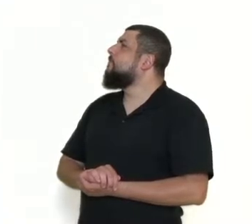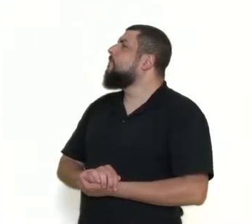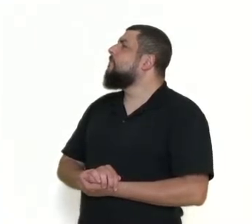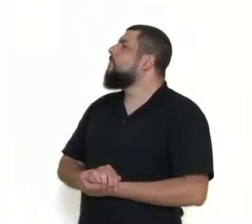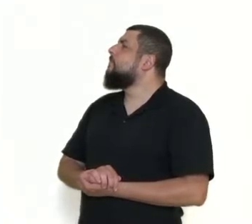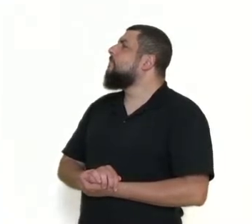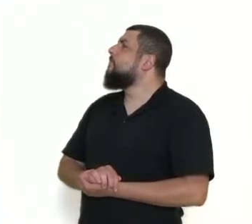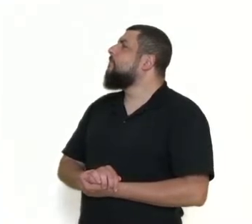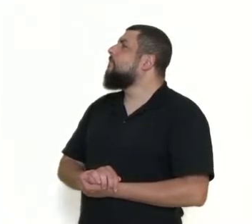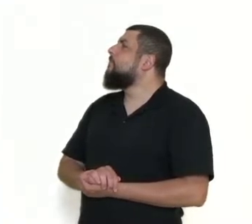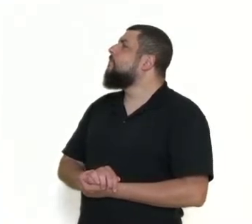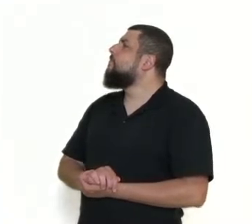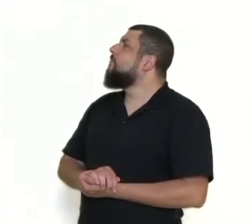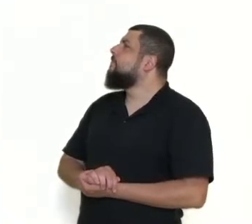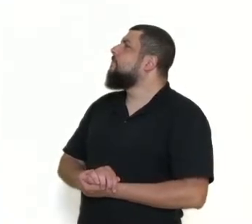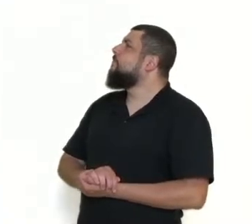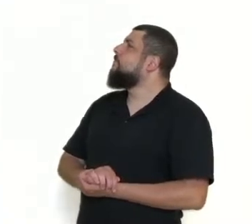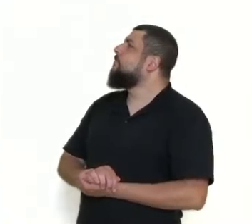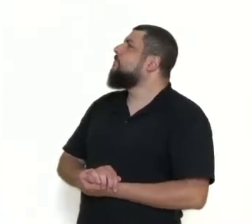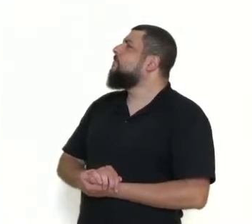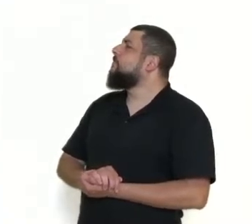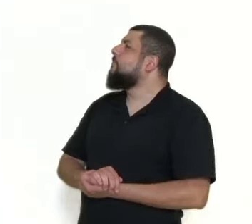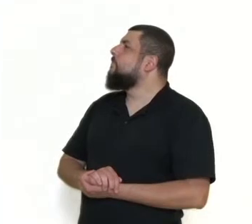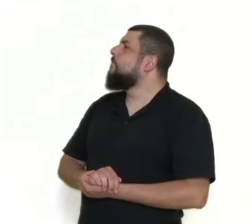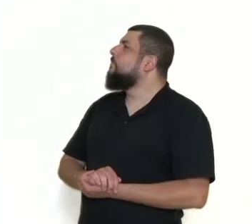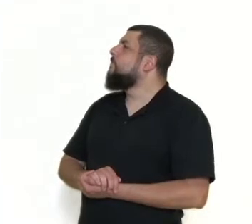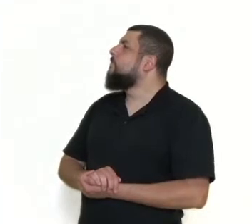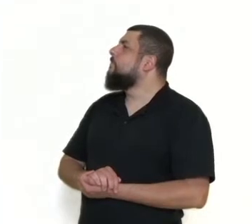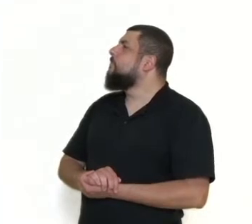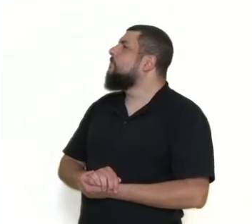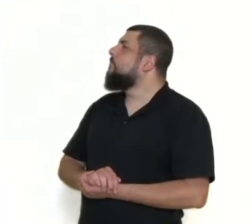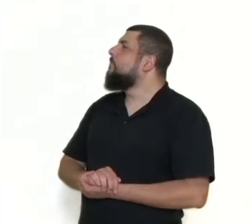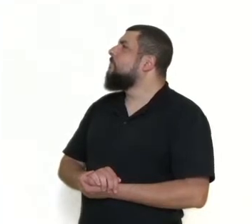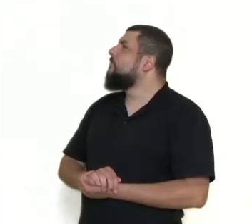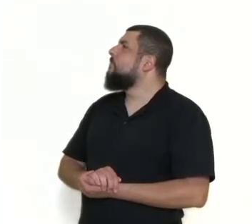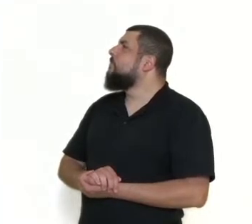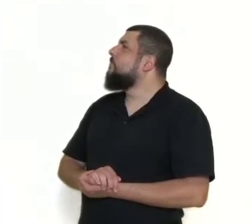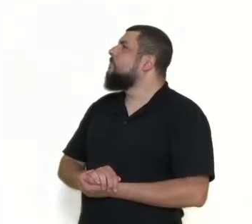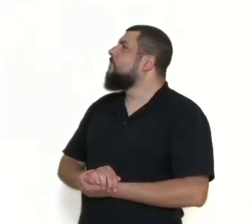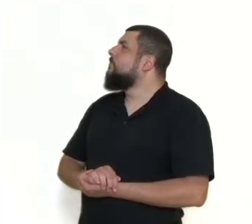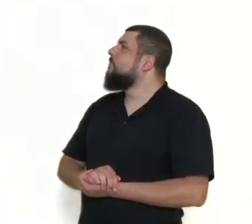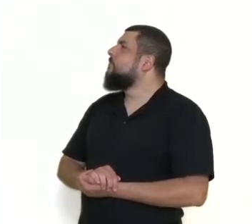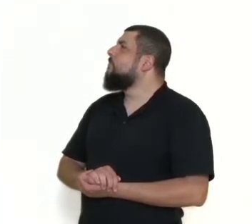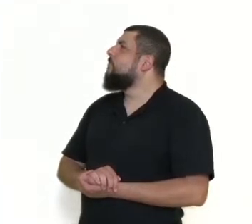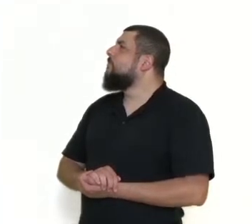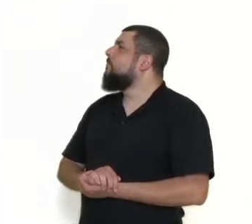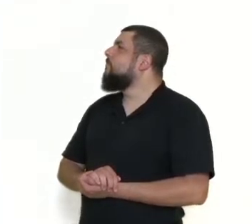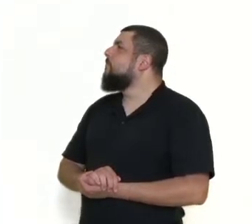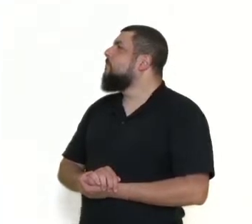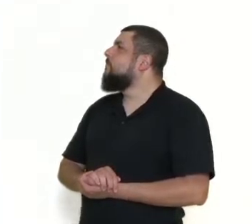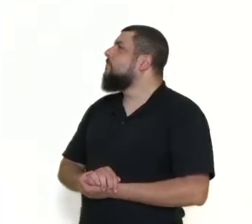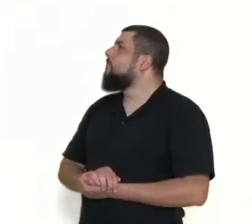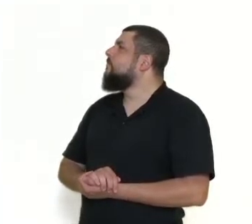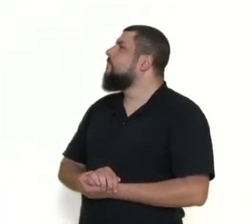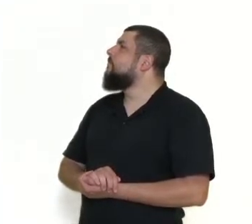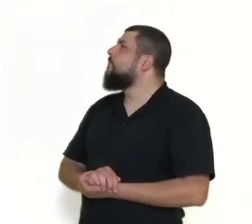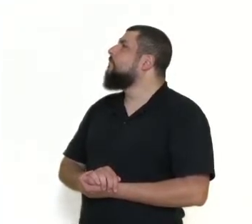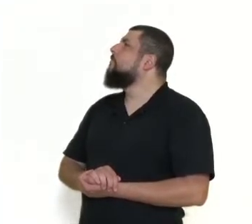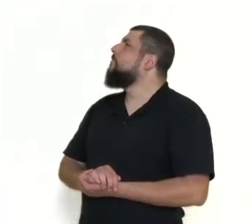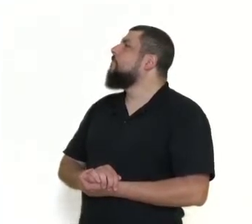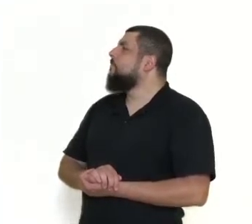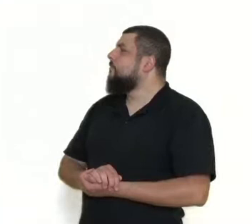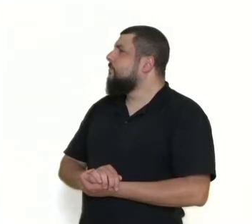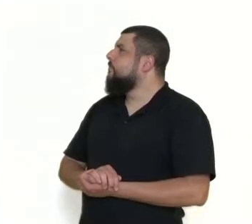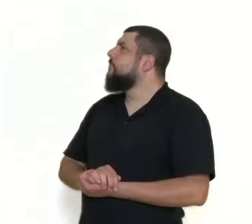em 2013, Mia Couto é um autor da literatura contemporânea e suas obras são